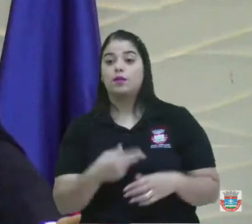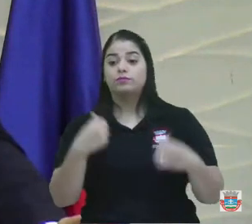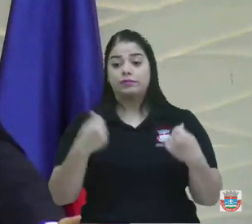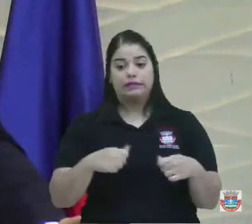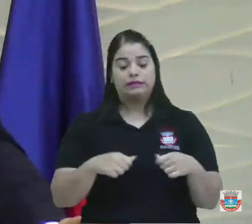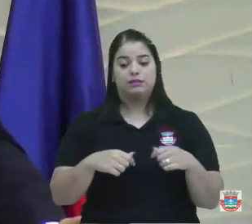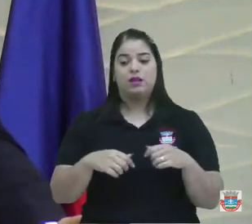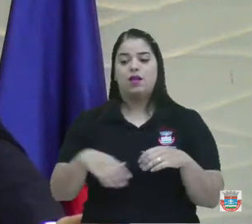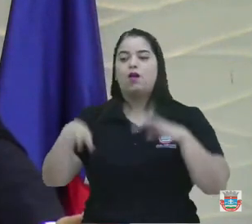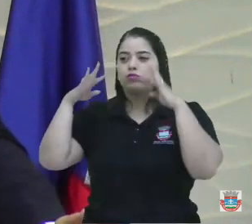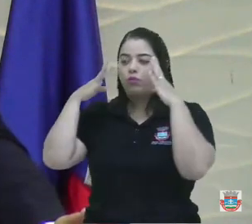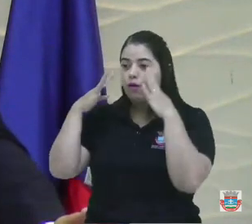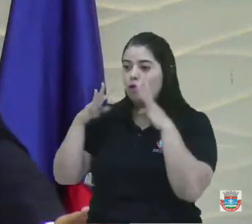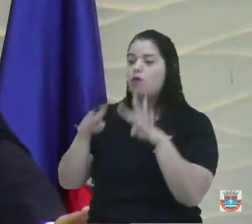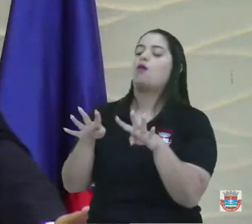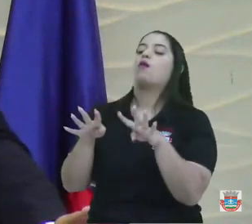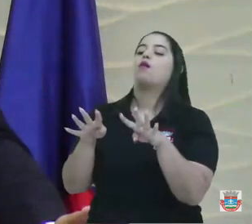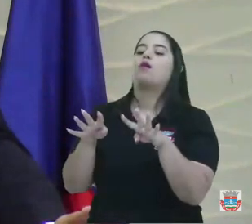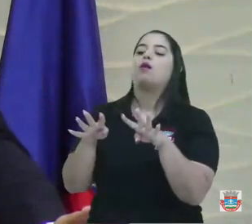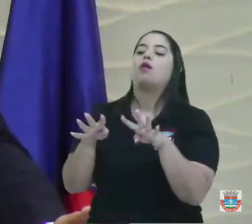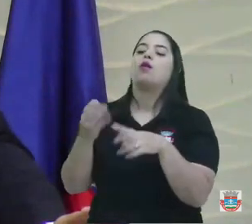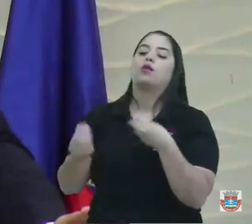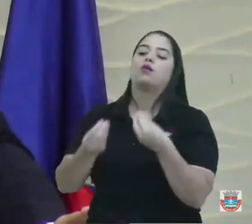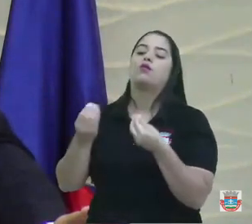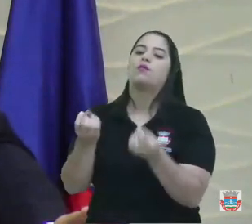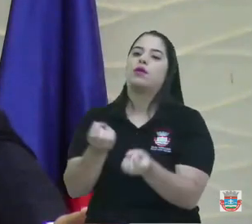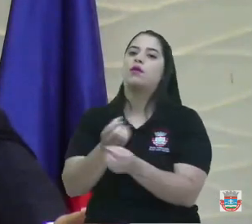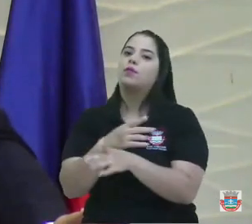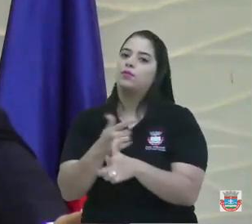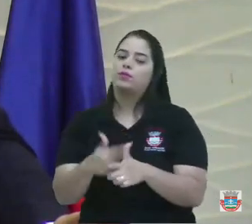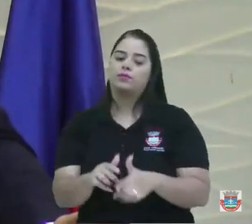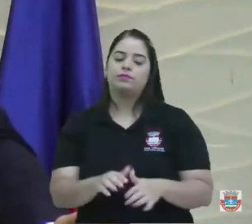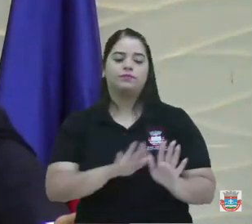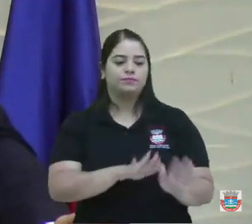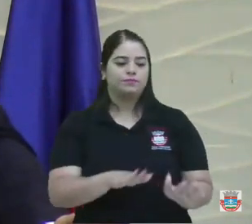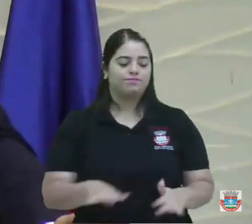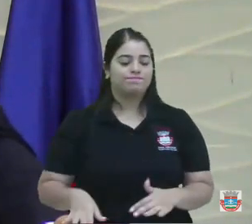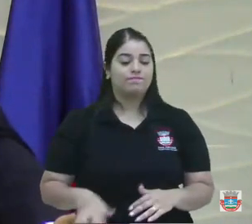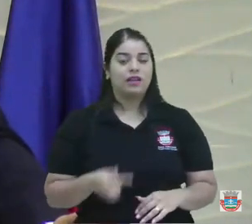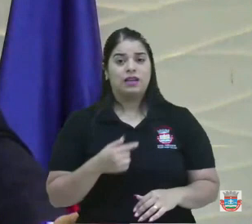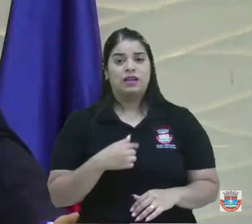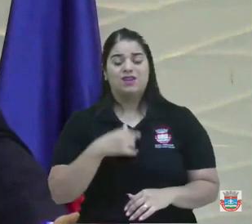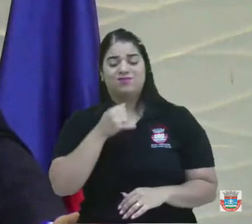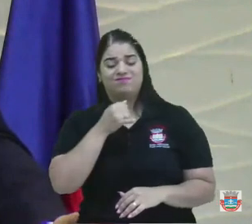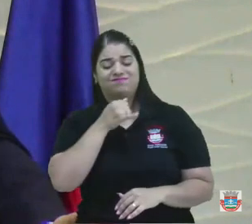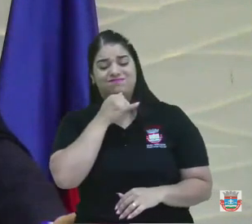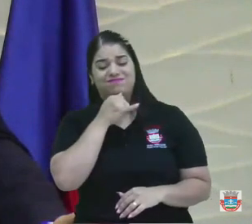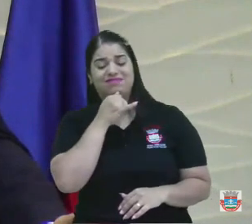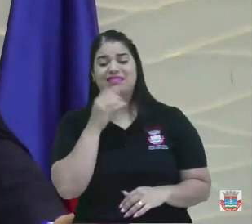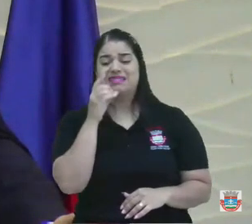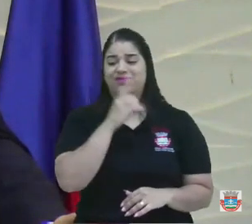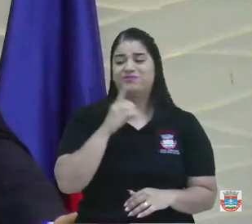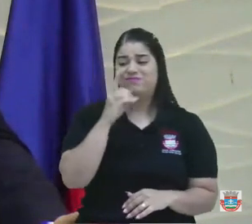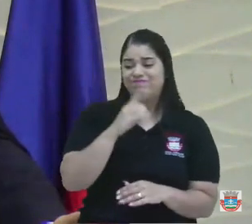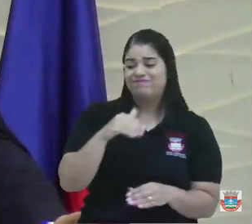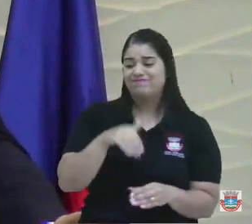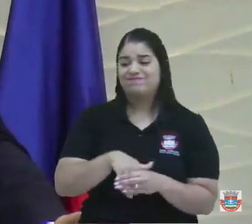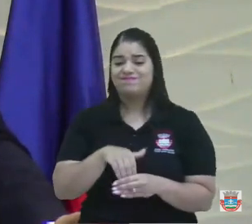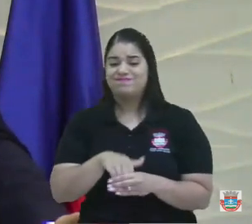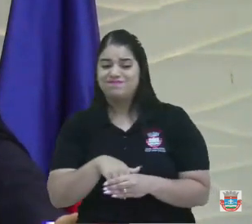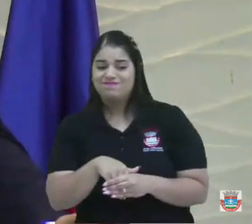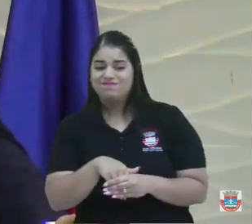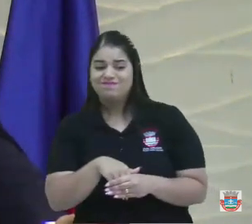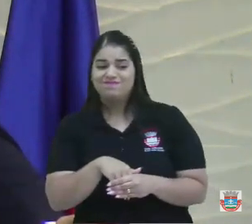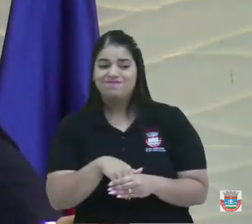atentar a tudo isso. O que me deixa mais triste na eleição do próximo domingo é que a falta de